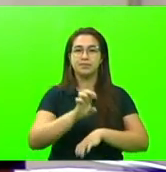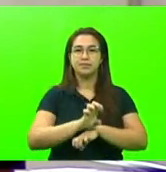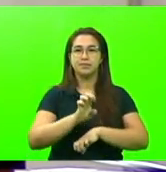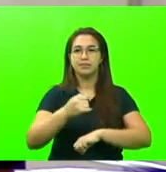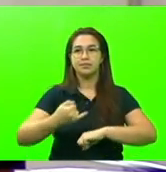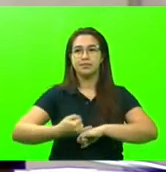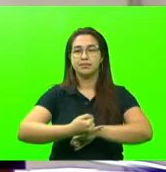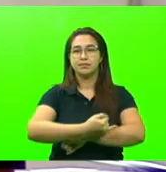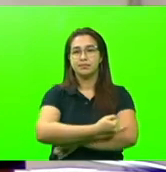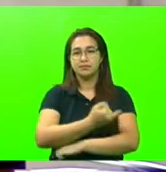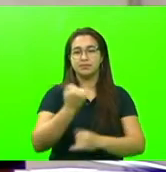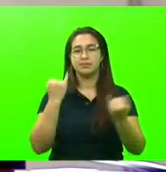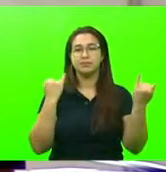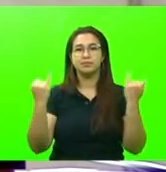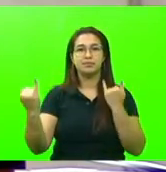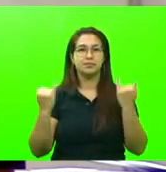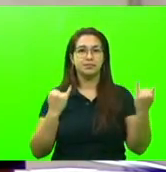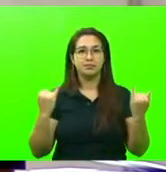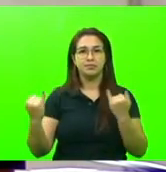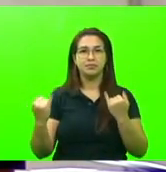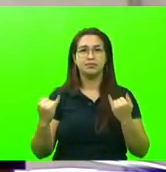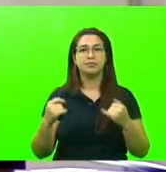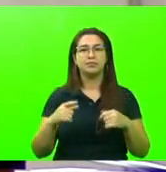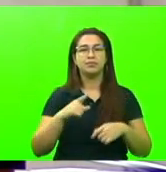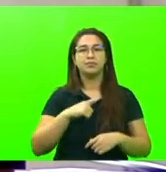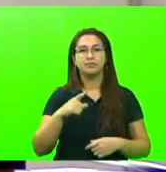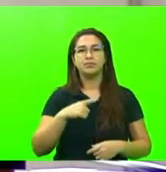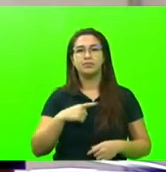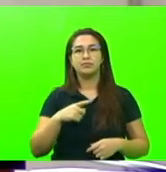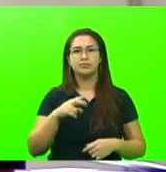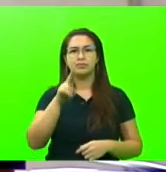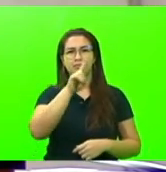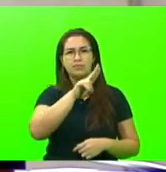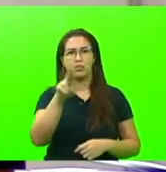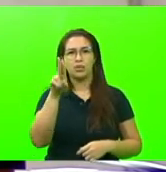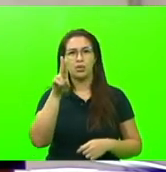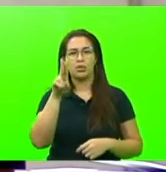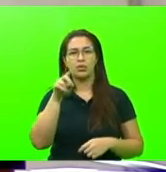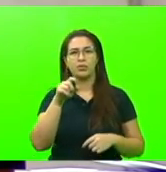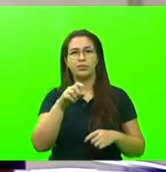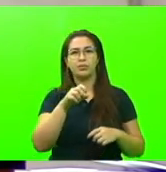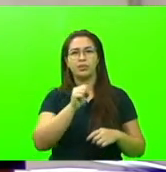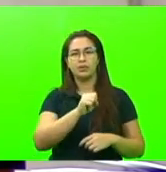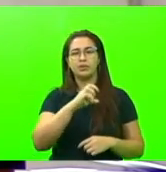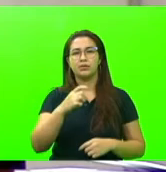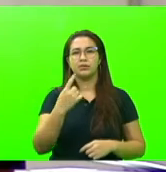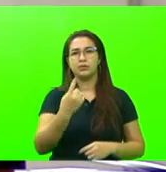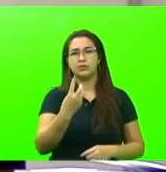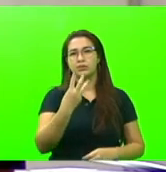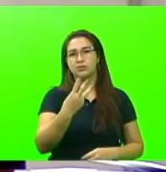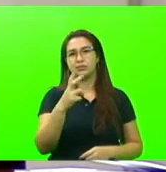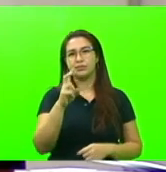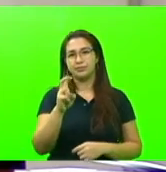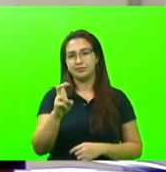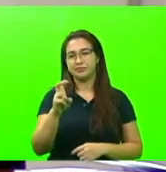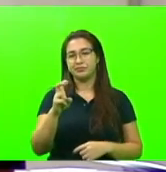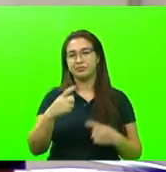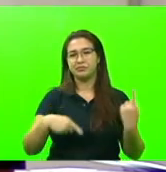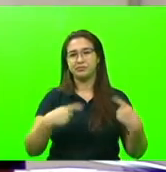Infraestrutura informações acerca da existência de nomenclatura da SC-135. Em